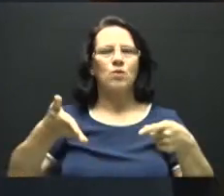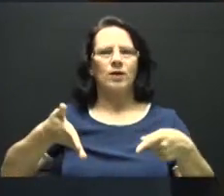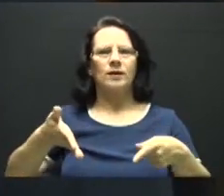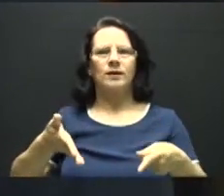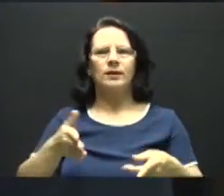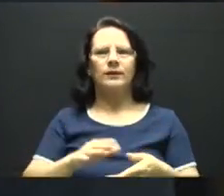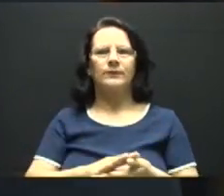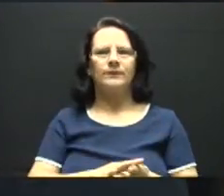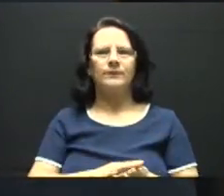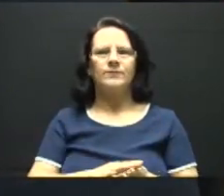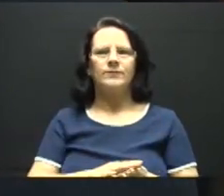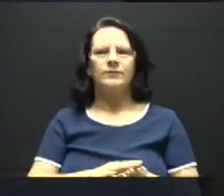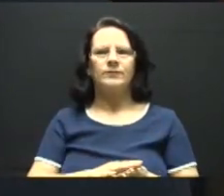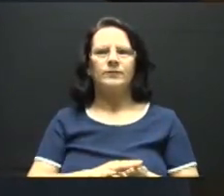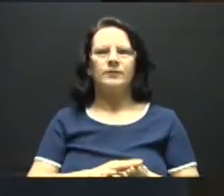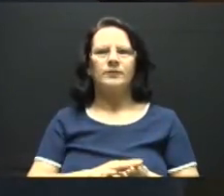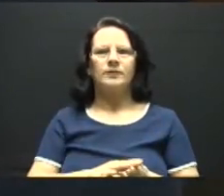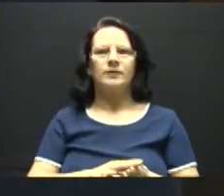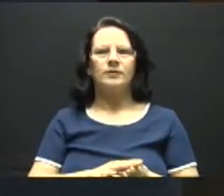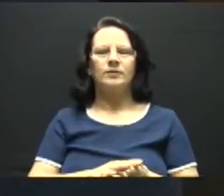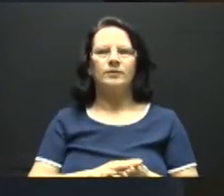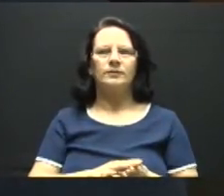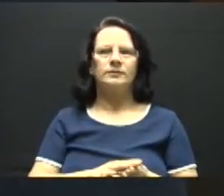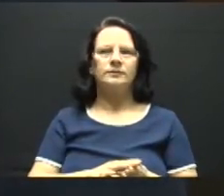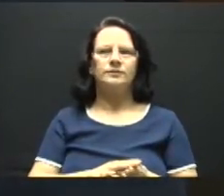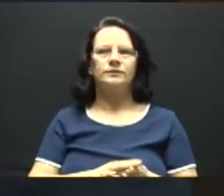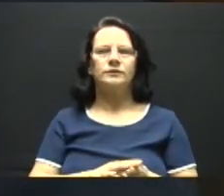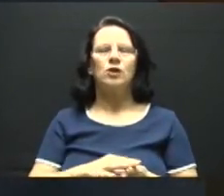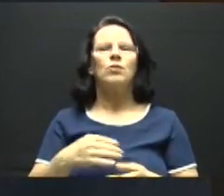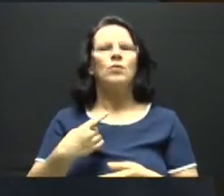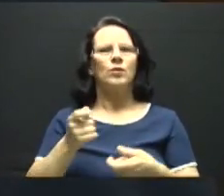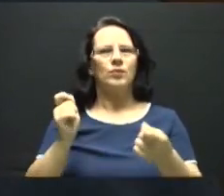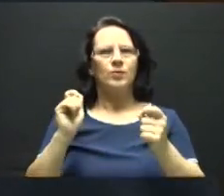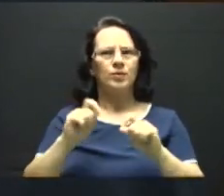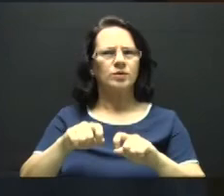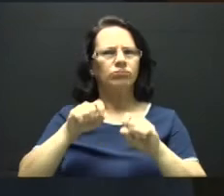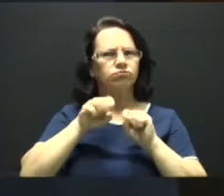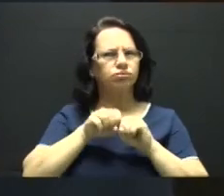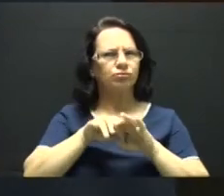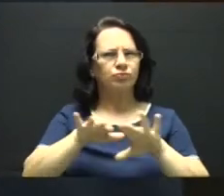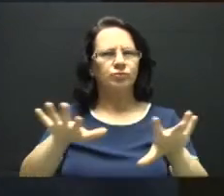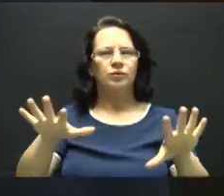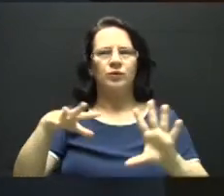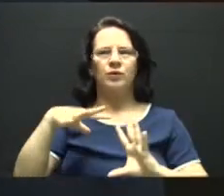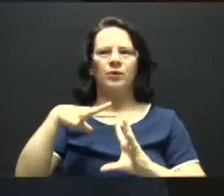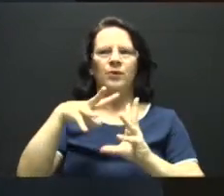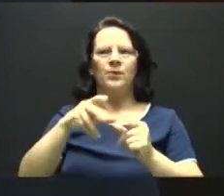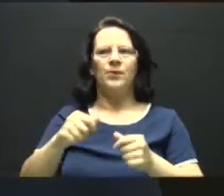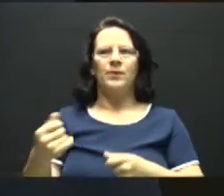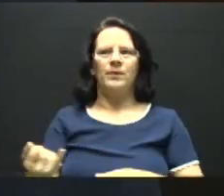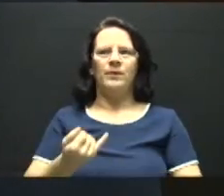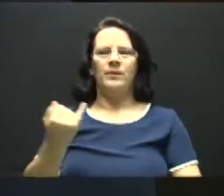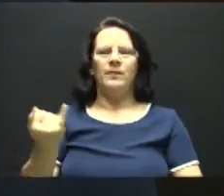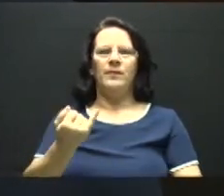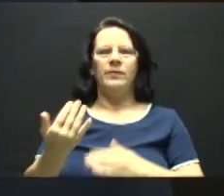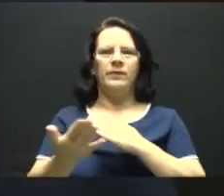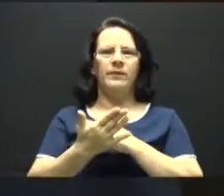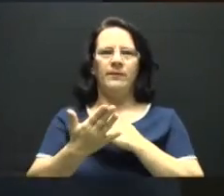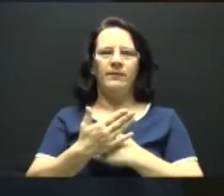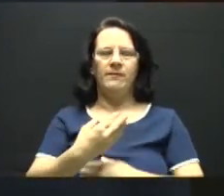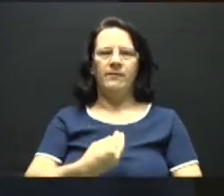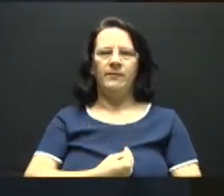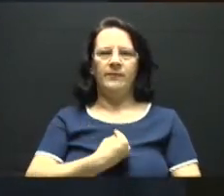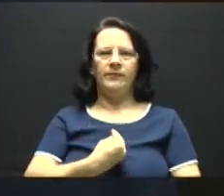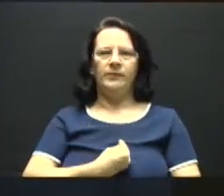e nós viemos trazer para o município de cubatão só que nós possamos expandir para o mundo todo a importância de nos defendermos a vida